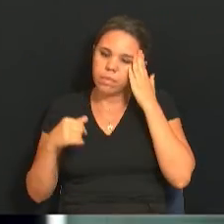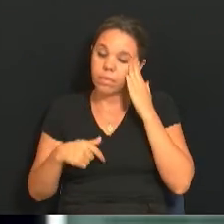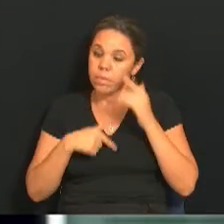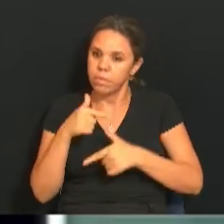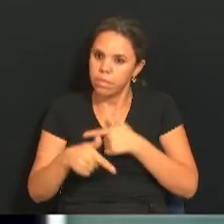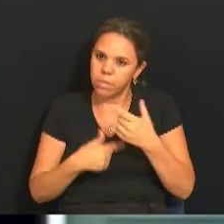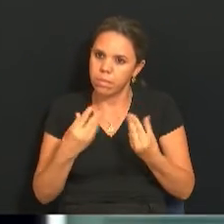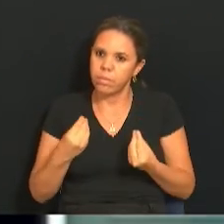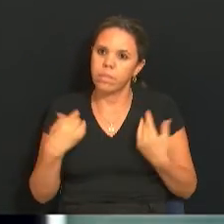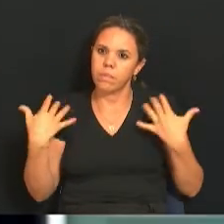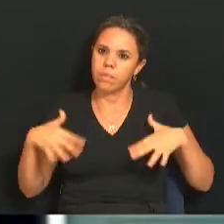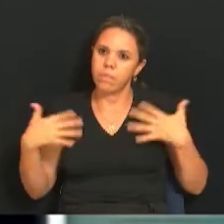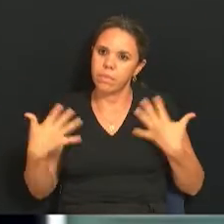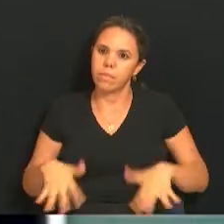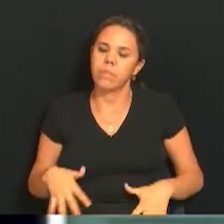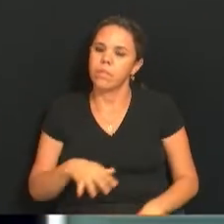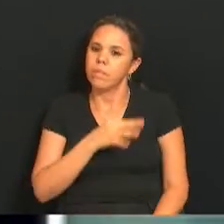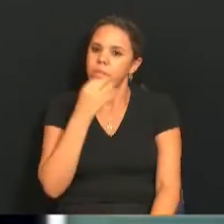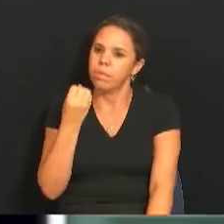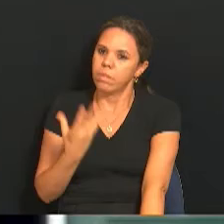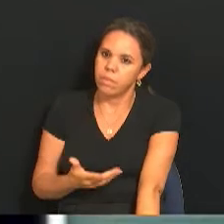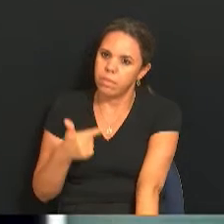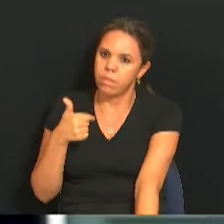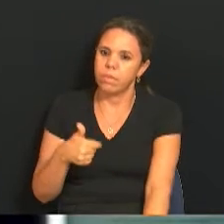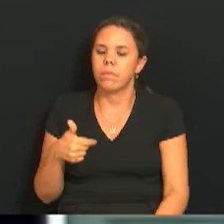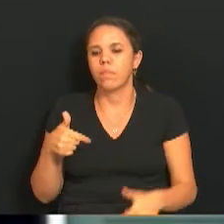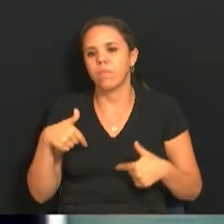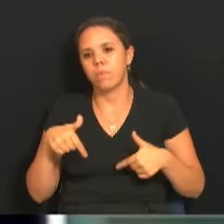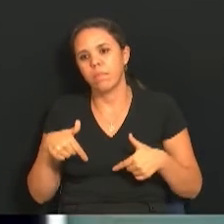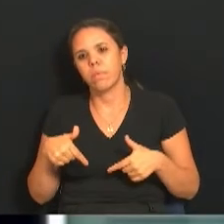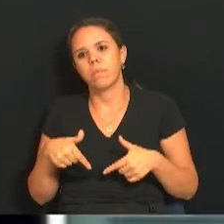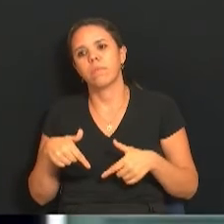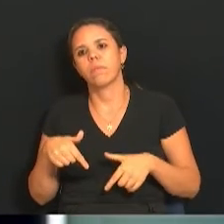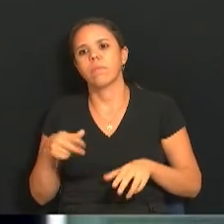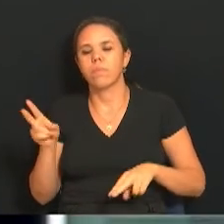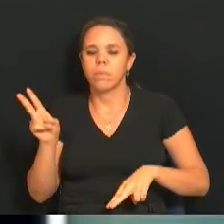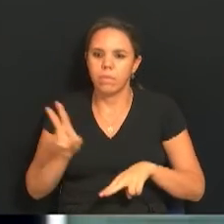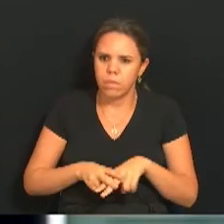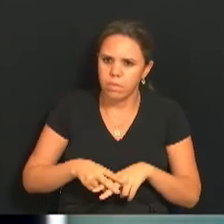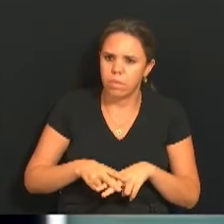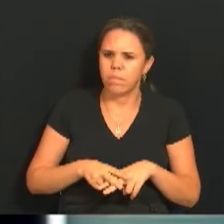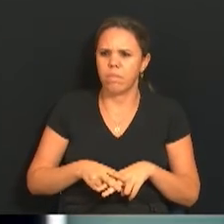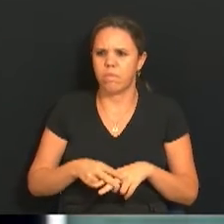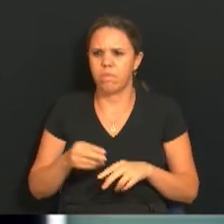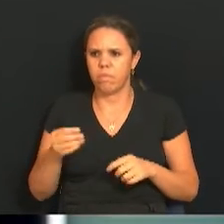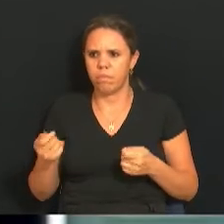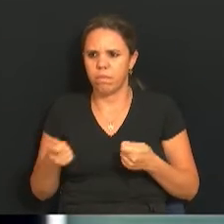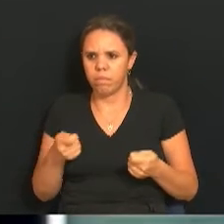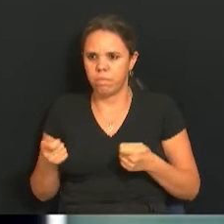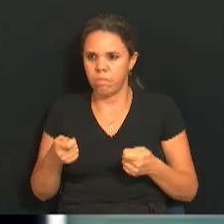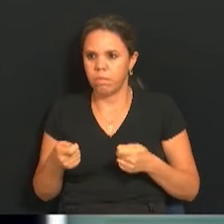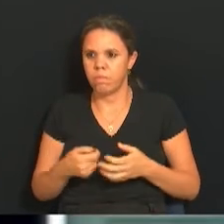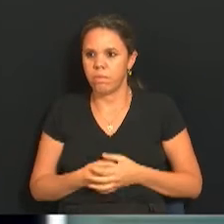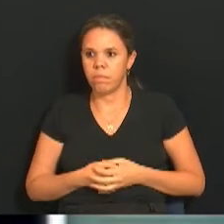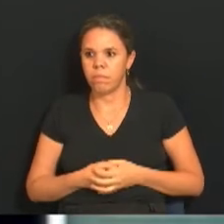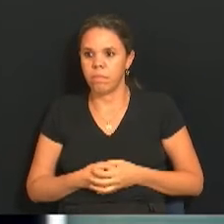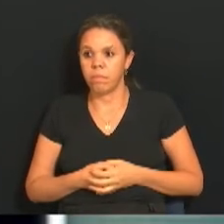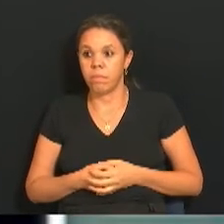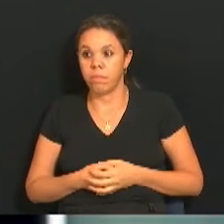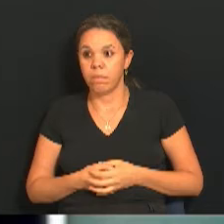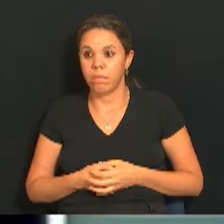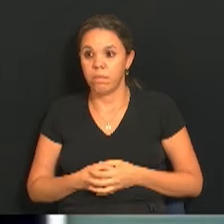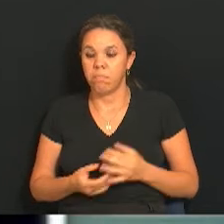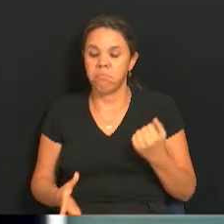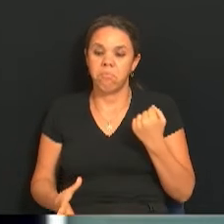muito, que a gente trabalha muito bem, que a gente faz detenções, que a gente tenta trazer uma situação de